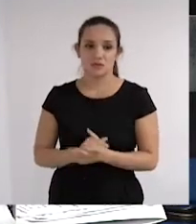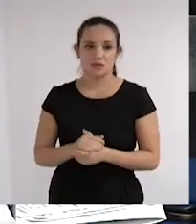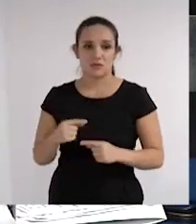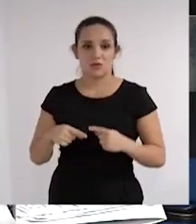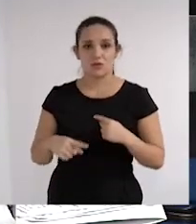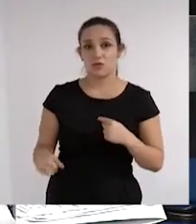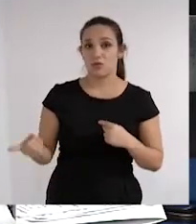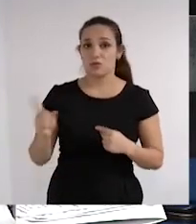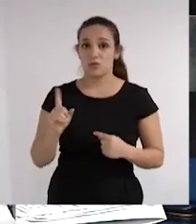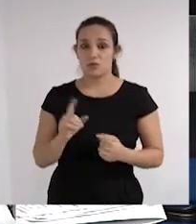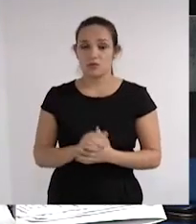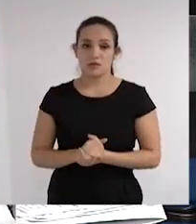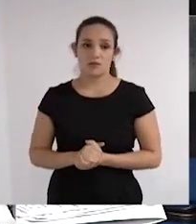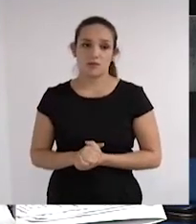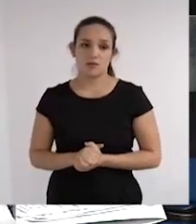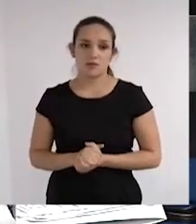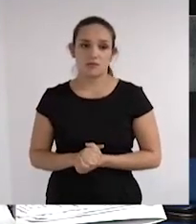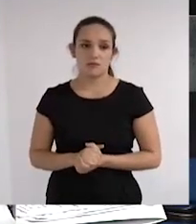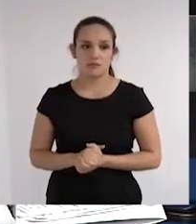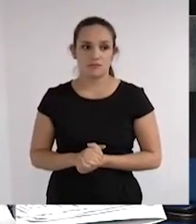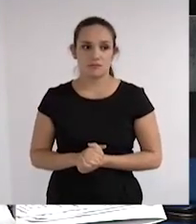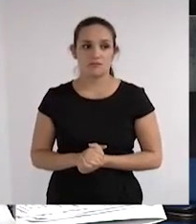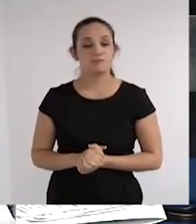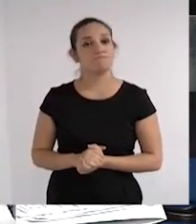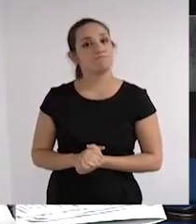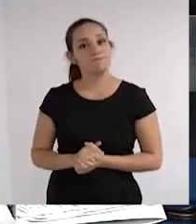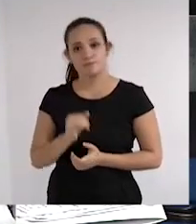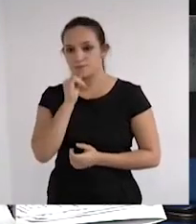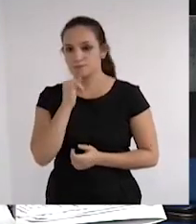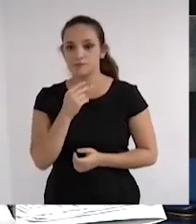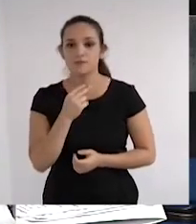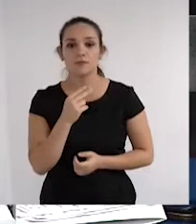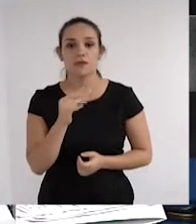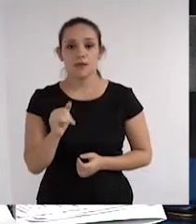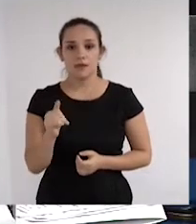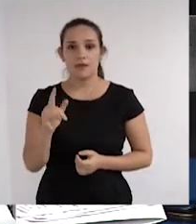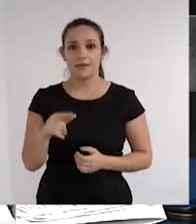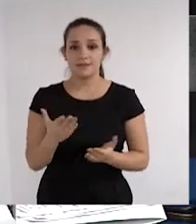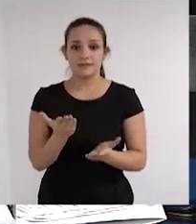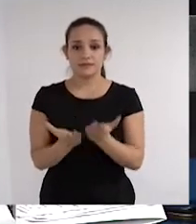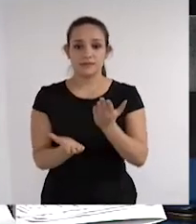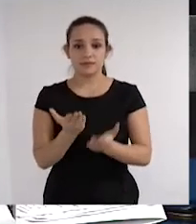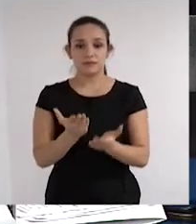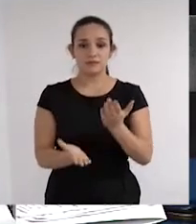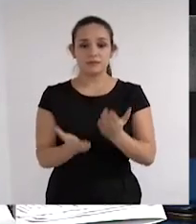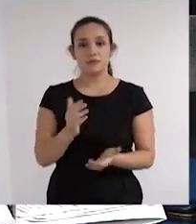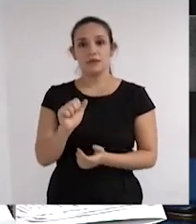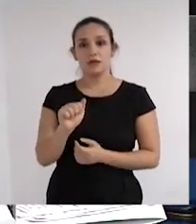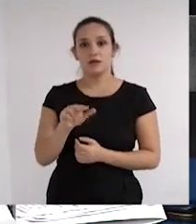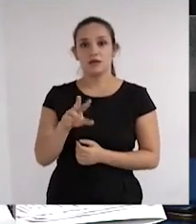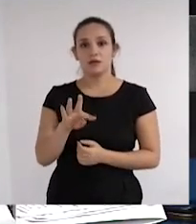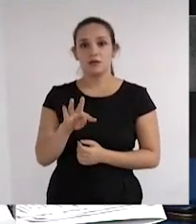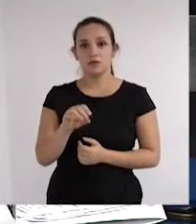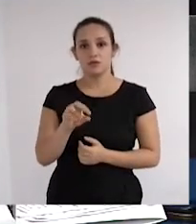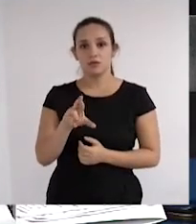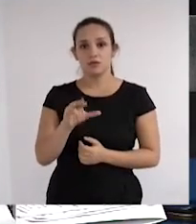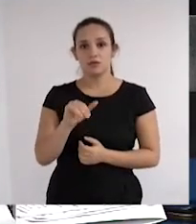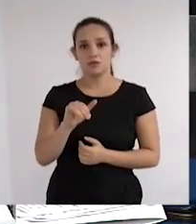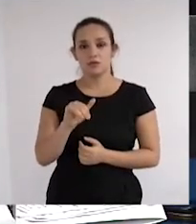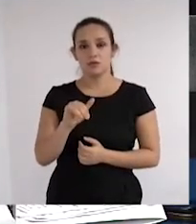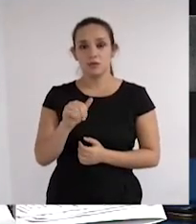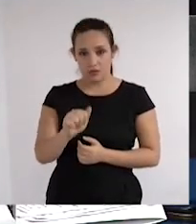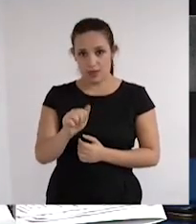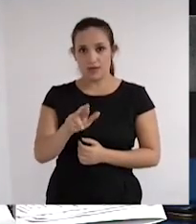contrário. Não tem como dispor em contrário em relação ao equilíbrio atuarial, porque ele é base para poder fazer qualquer